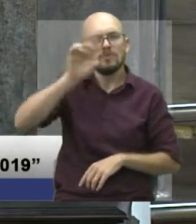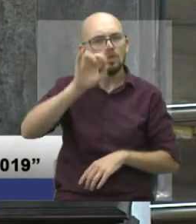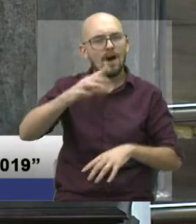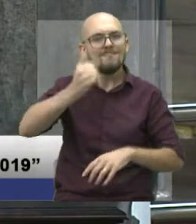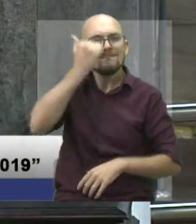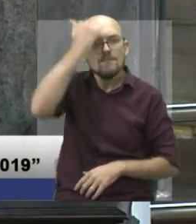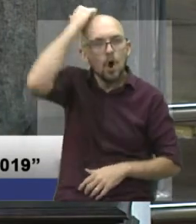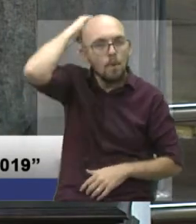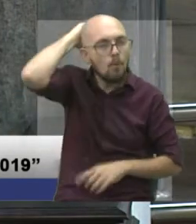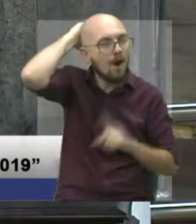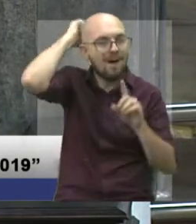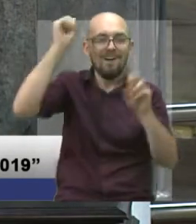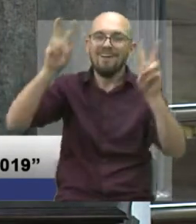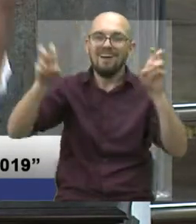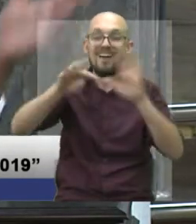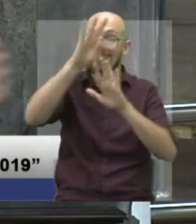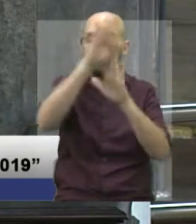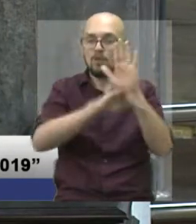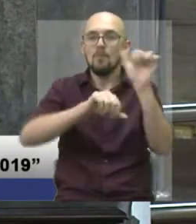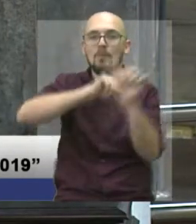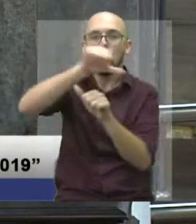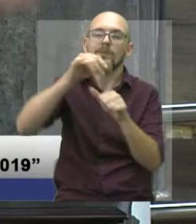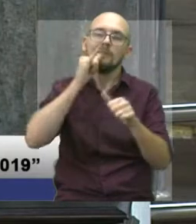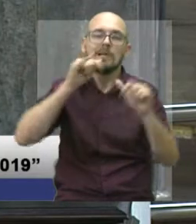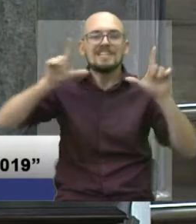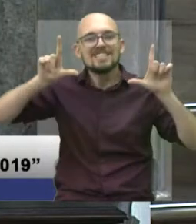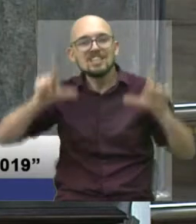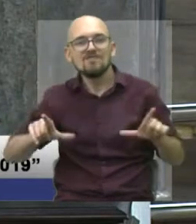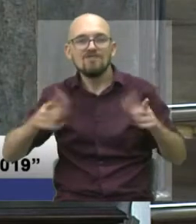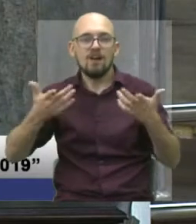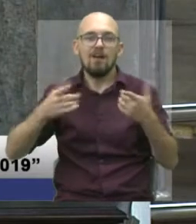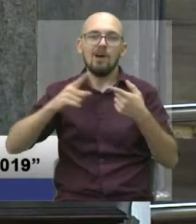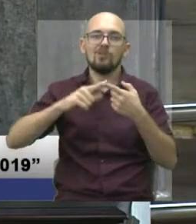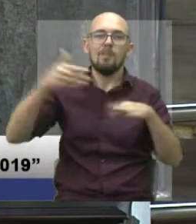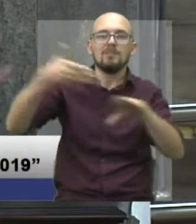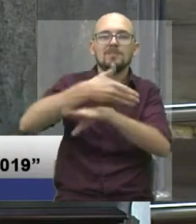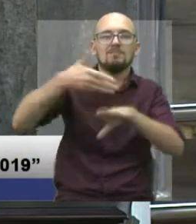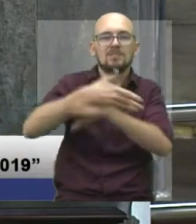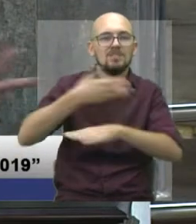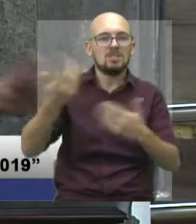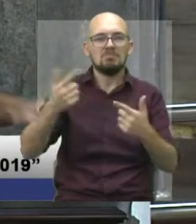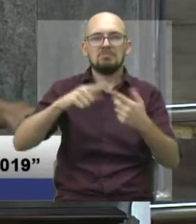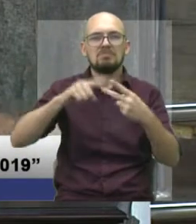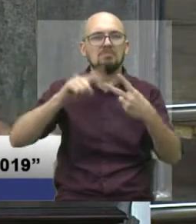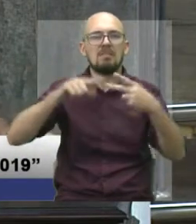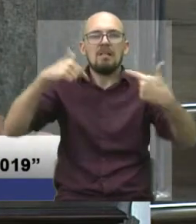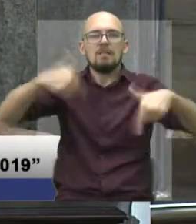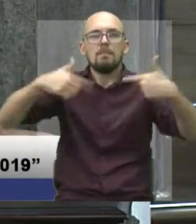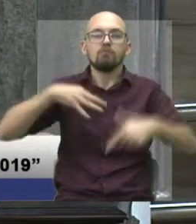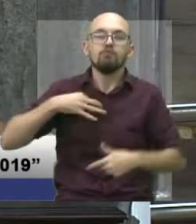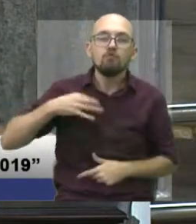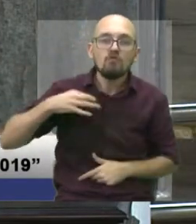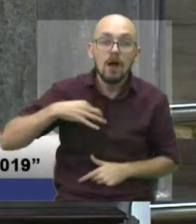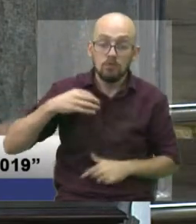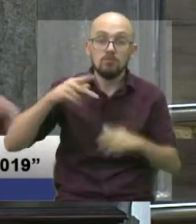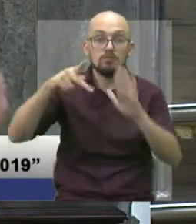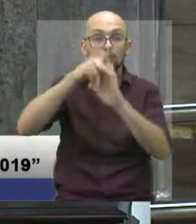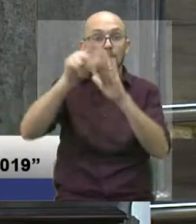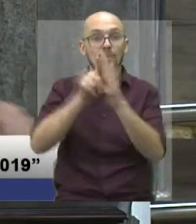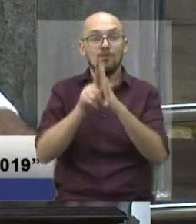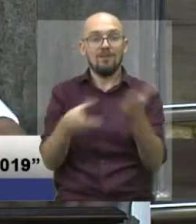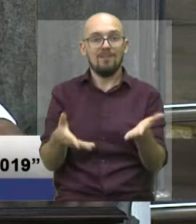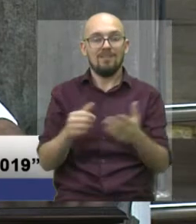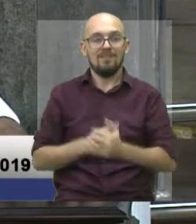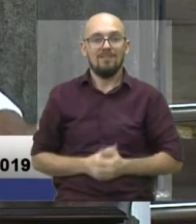use certificados de participação em grêmio estudantil, e trabalho voluntário, e por aí vai, projeto de lei.